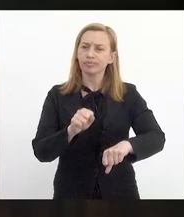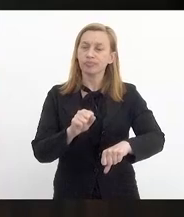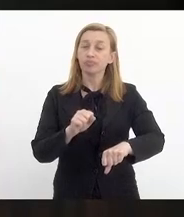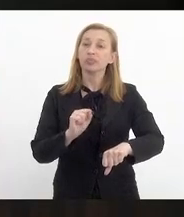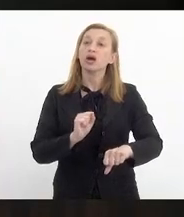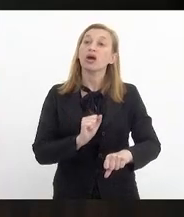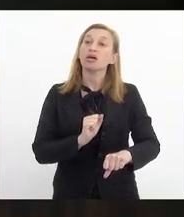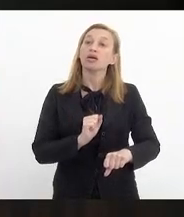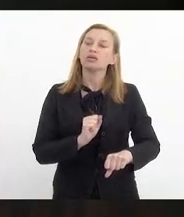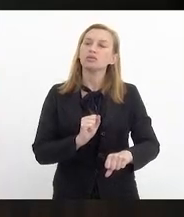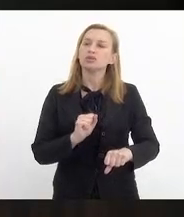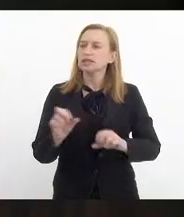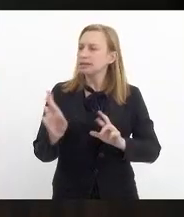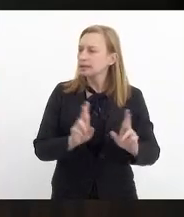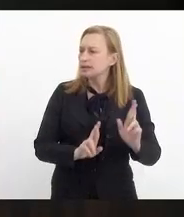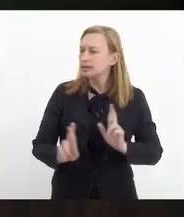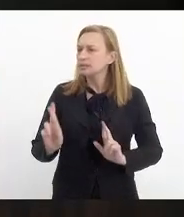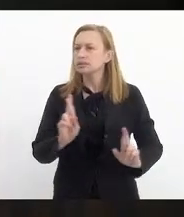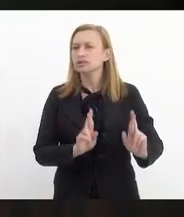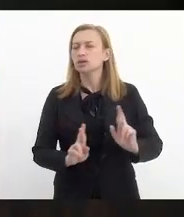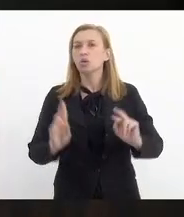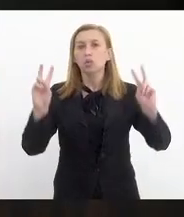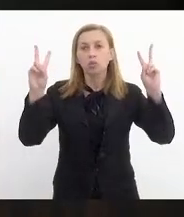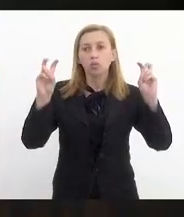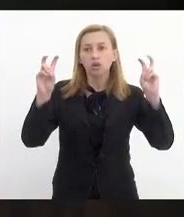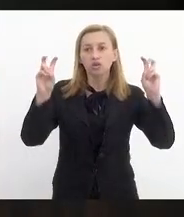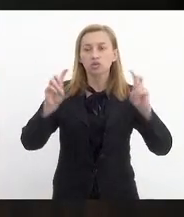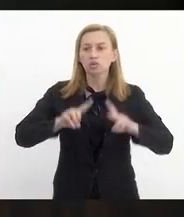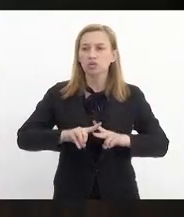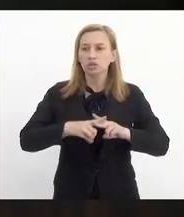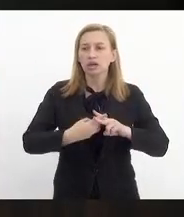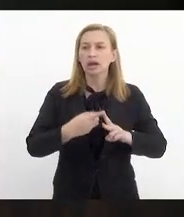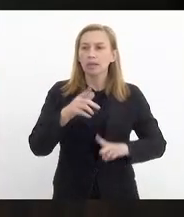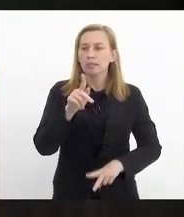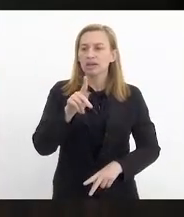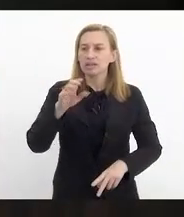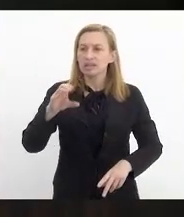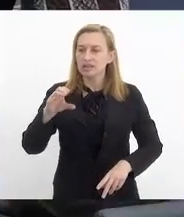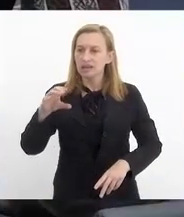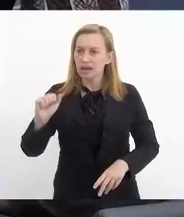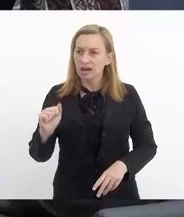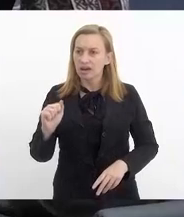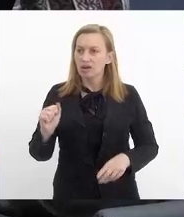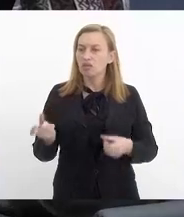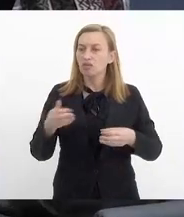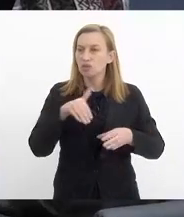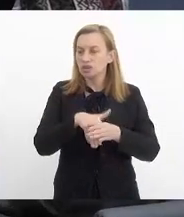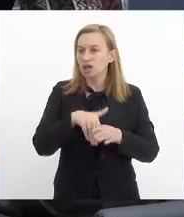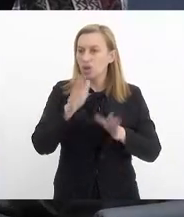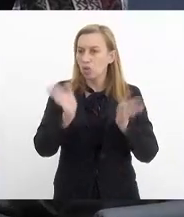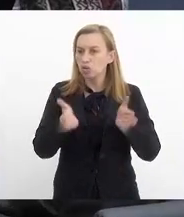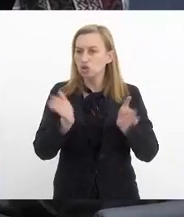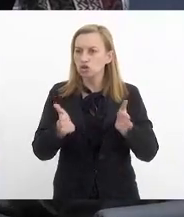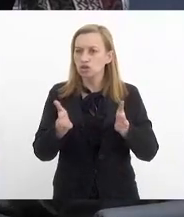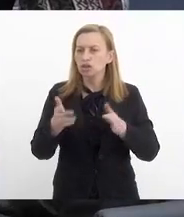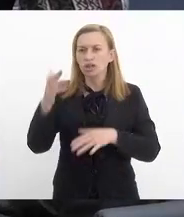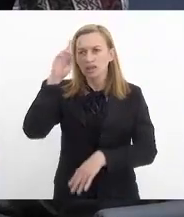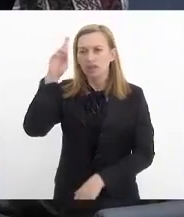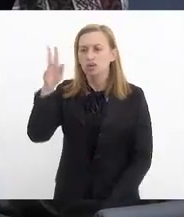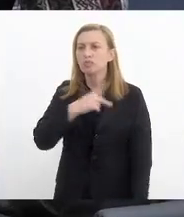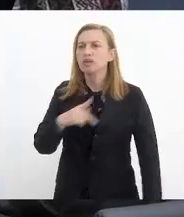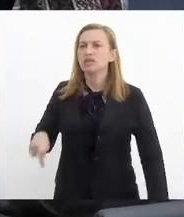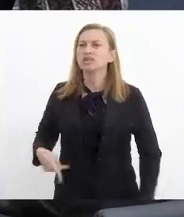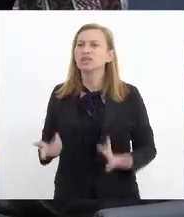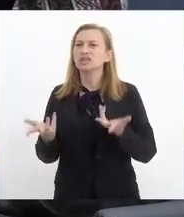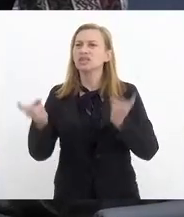gente possa, em relação à questão da correção do IPCA, a gente possa votar hoje. Senhor presidente, eu tenho duas questões de ordem desse tema. Eu